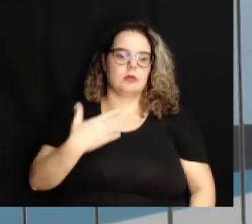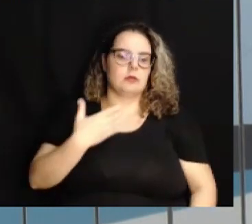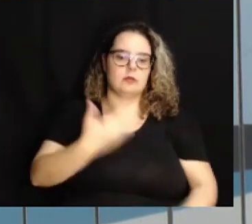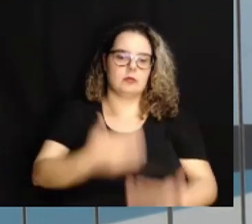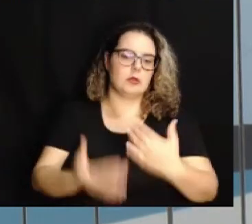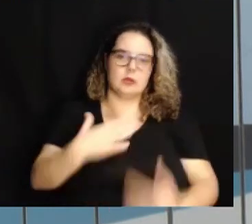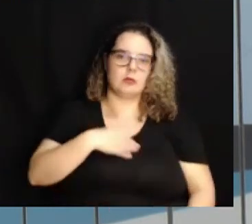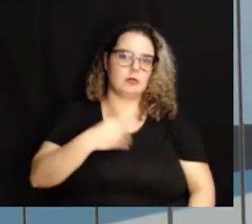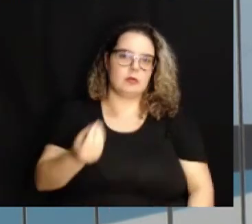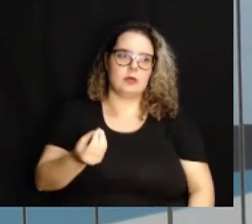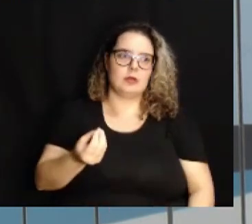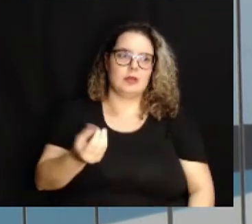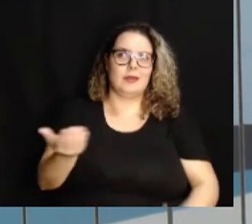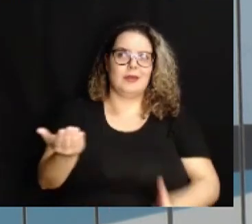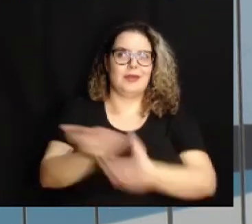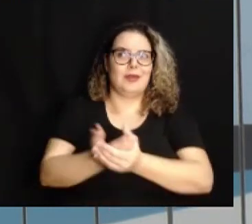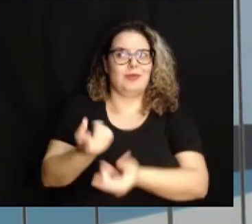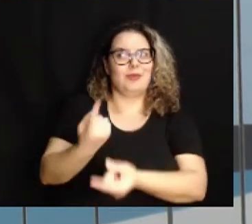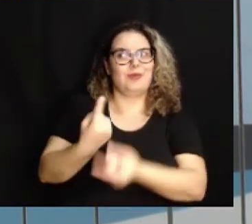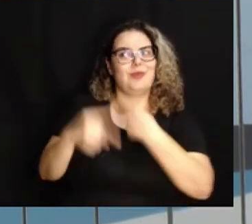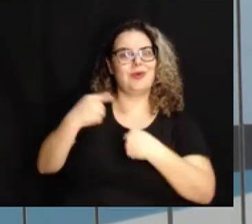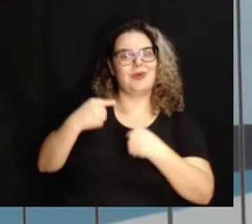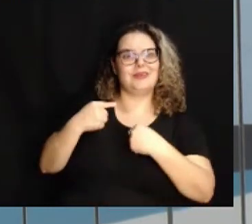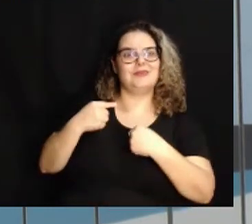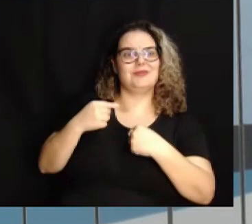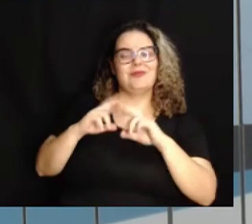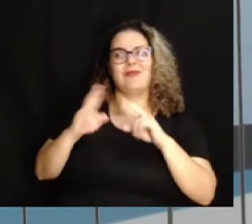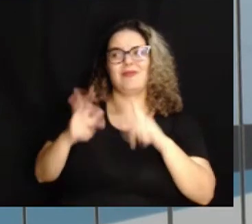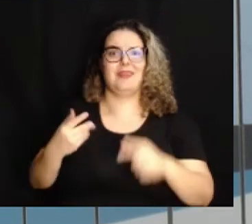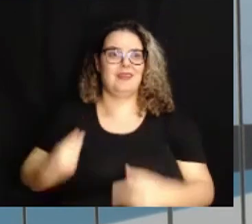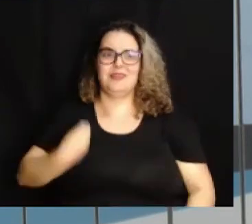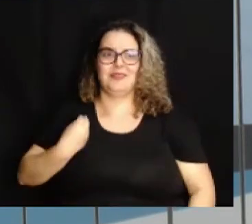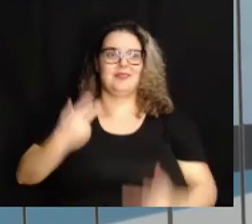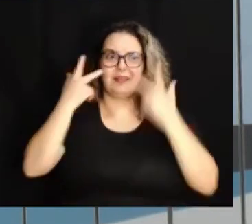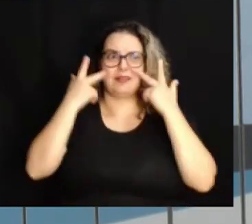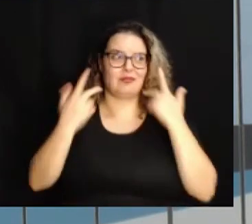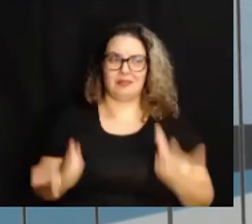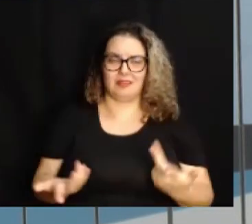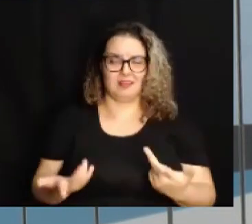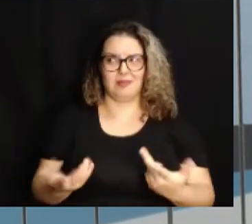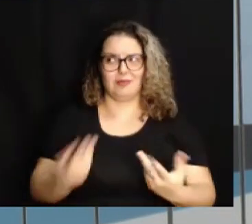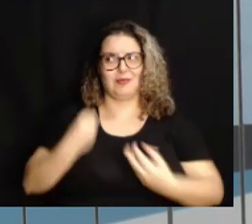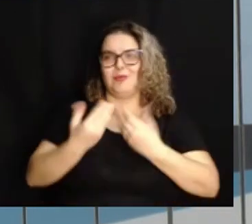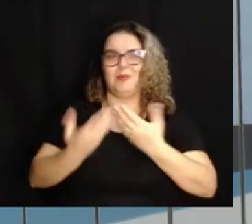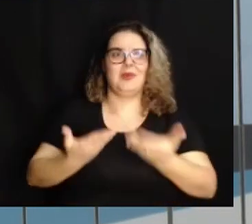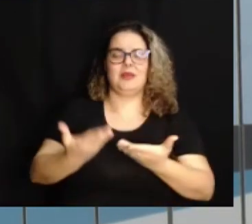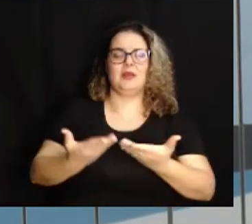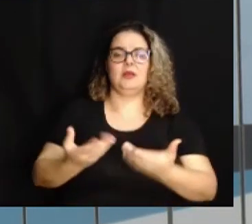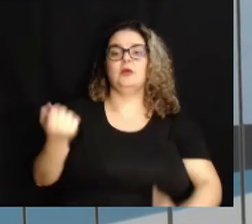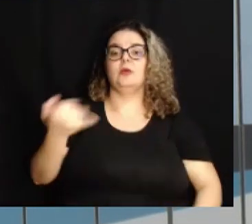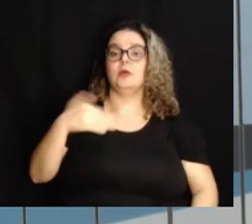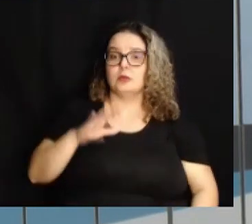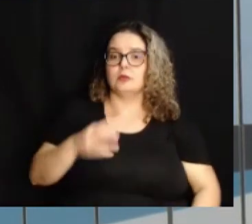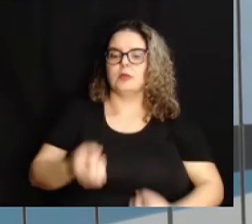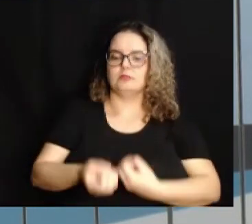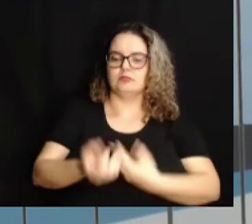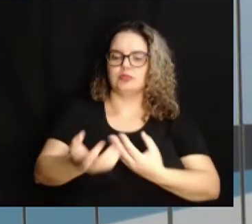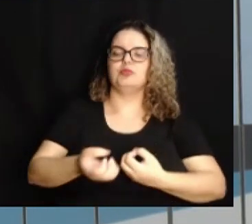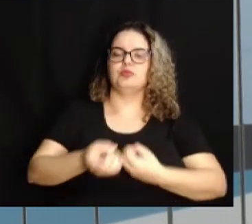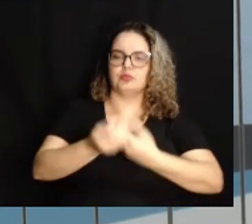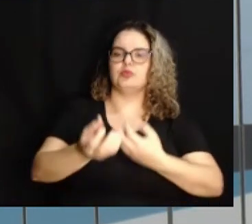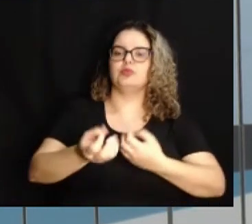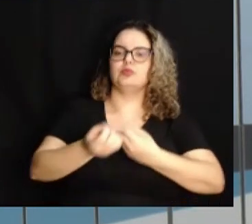né, então como é que vai lidar com aquilo? Então, né, assim, o quanto mais a gente puder passar essa informação justamente nesse